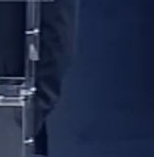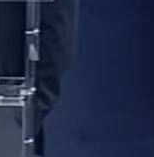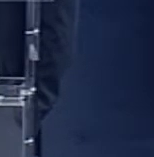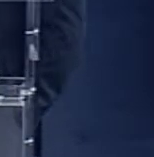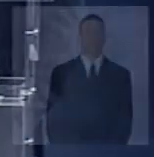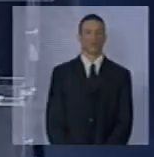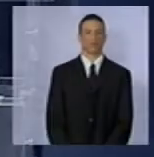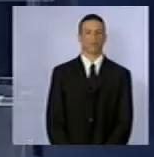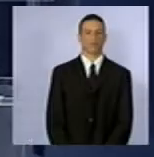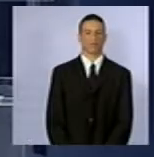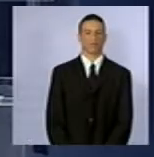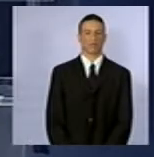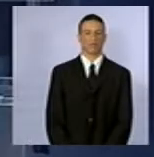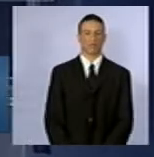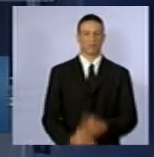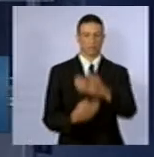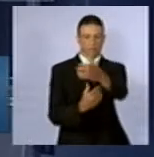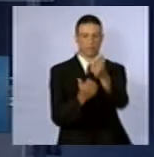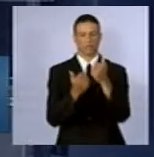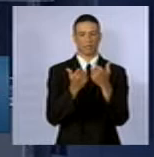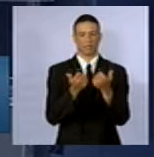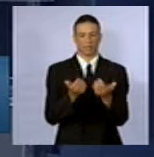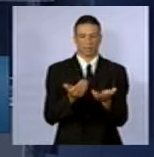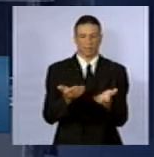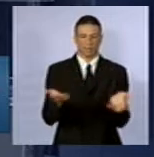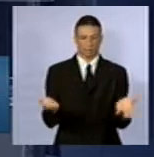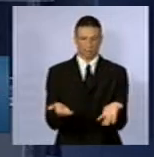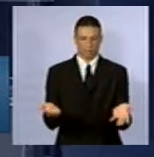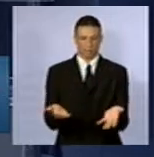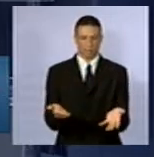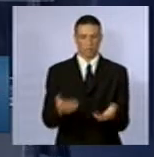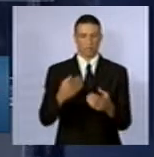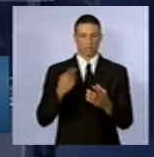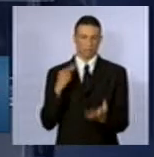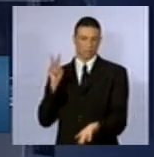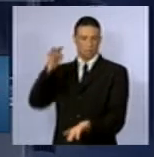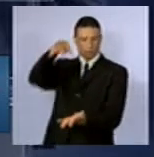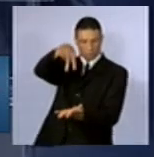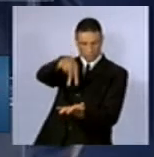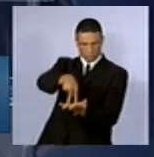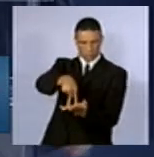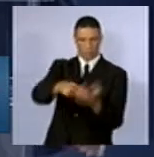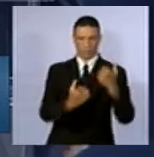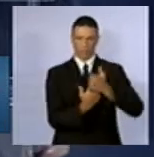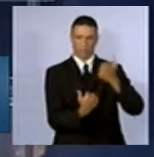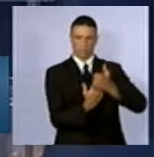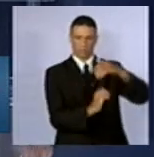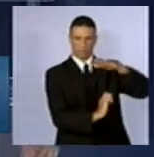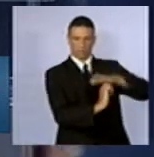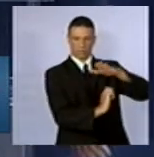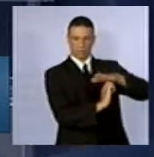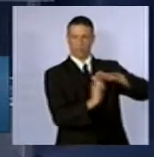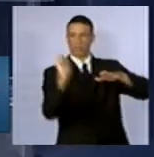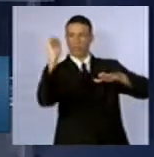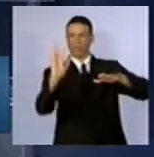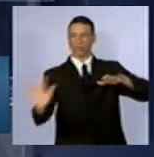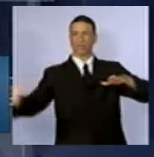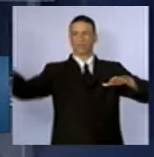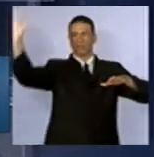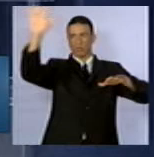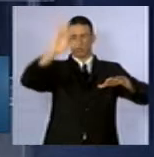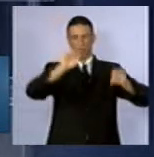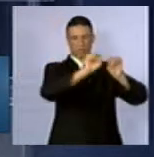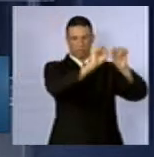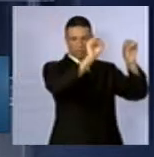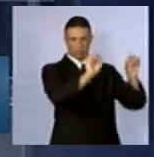Dra Carmen Souza eh eu estou aqui representando o operador Nacional do sistema e